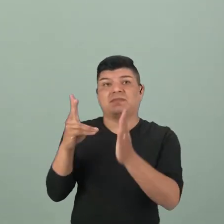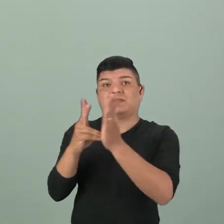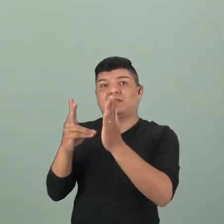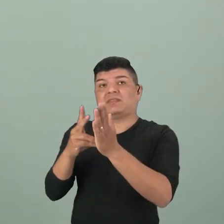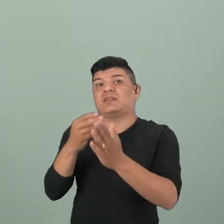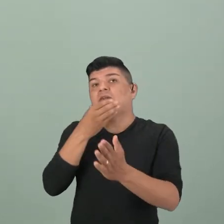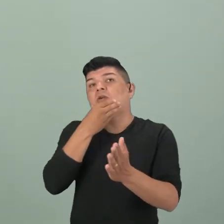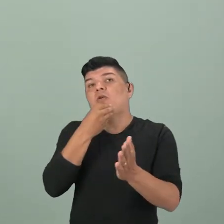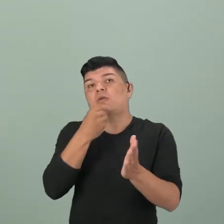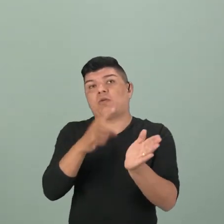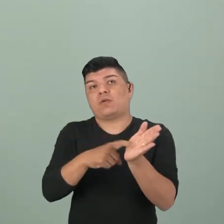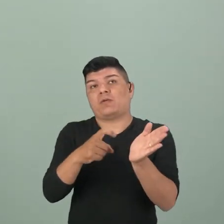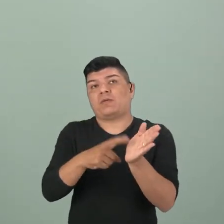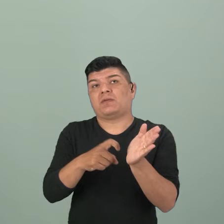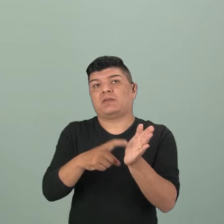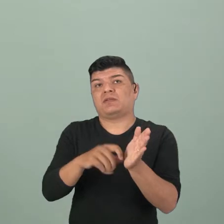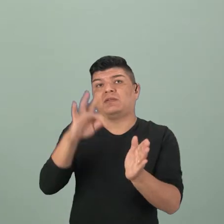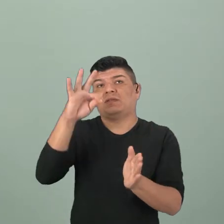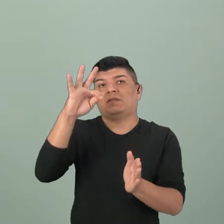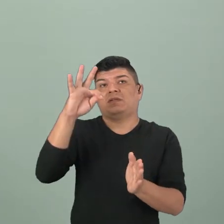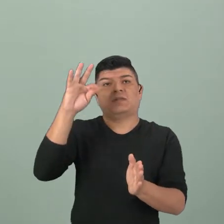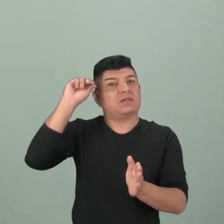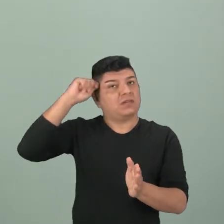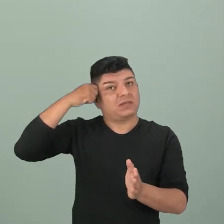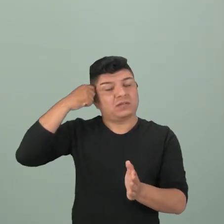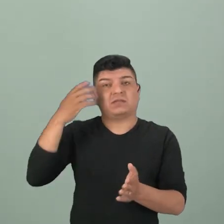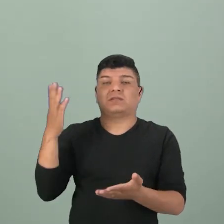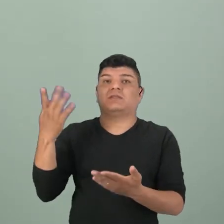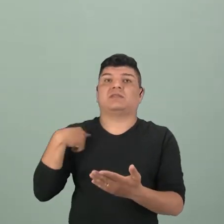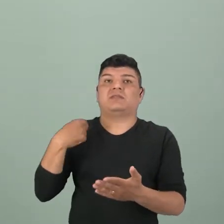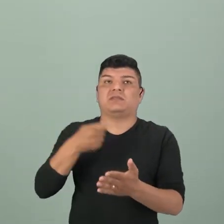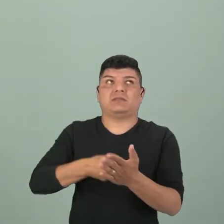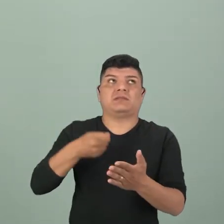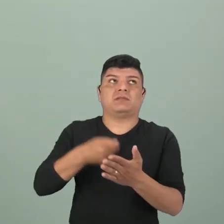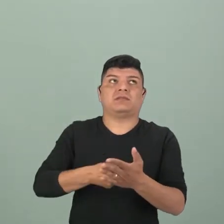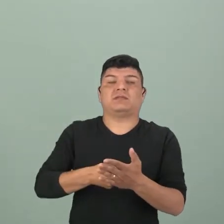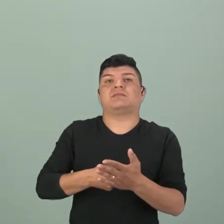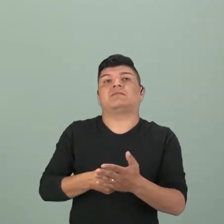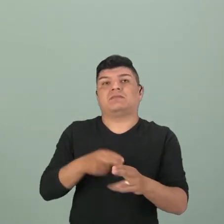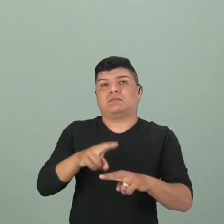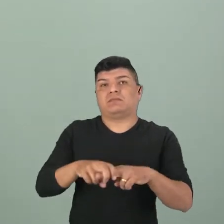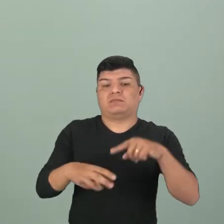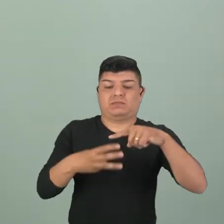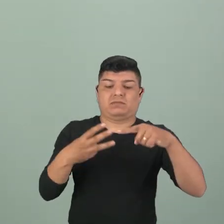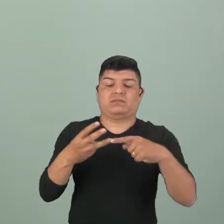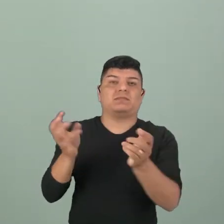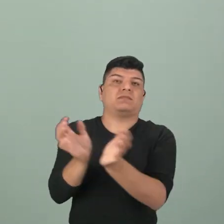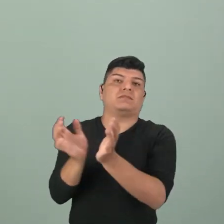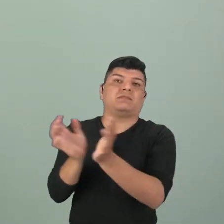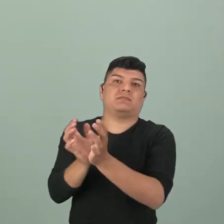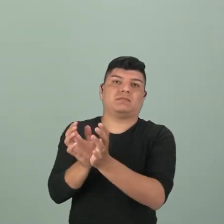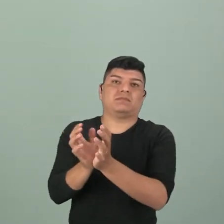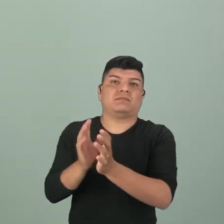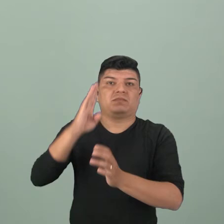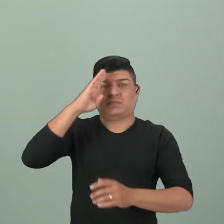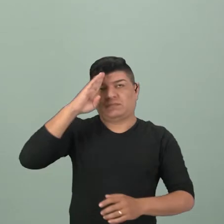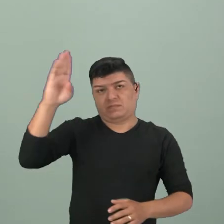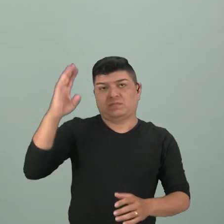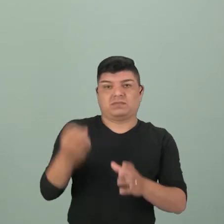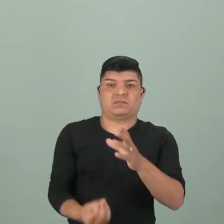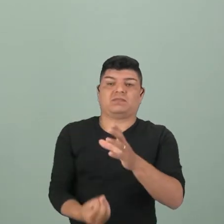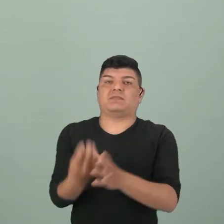como? No período da escravidão, numa migração forçada. Esses três grupos aí são os